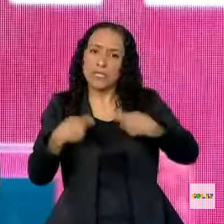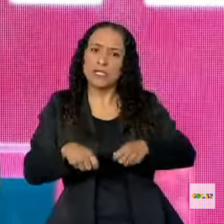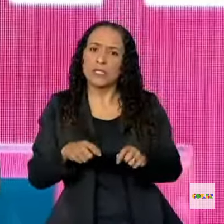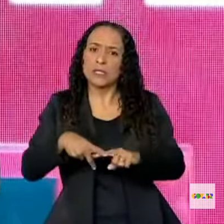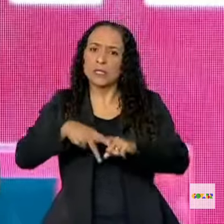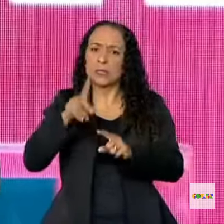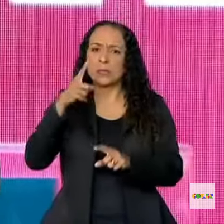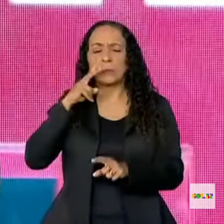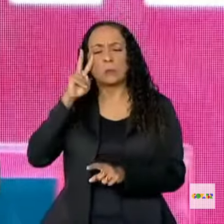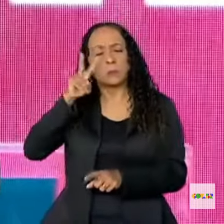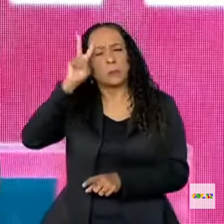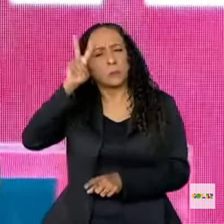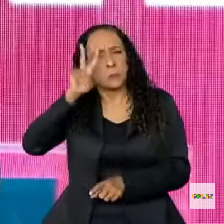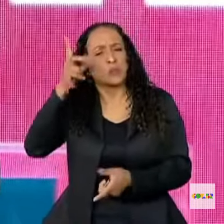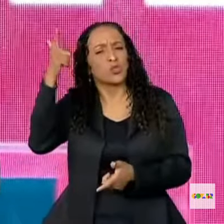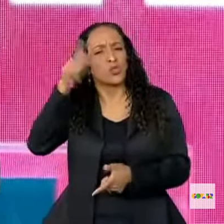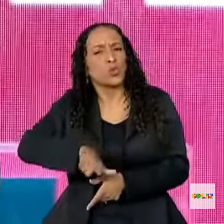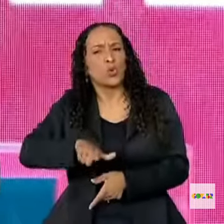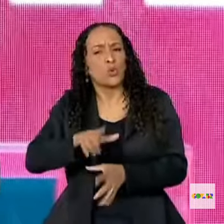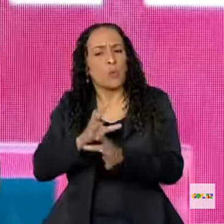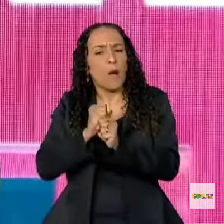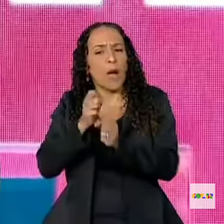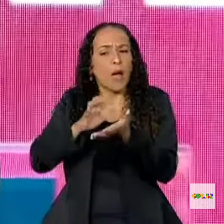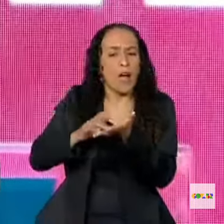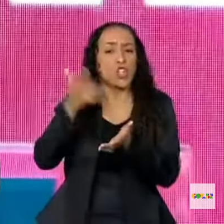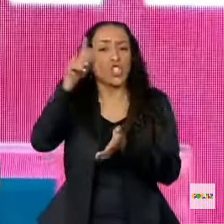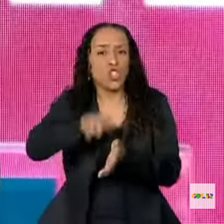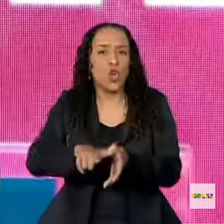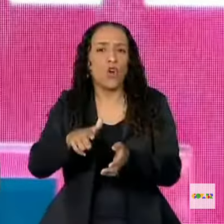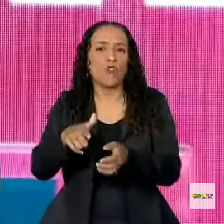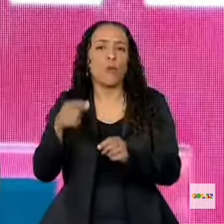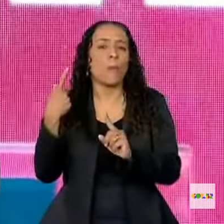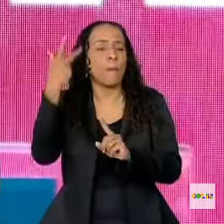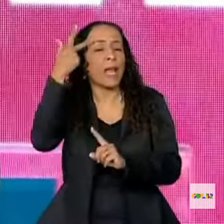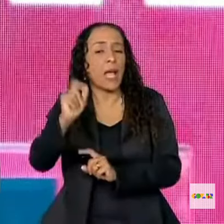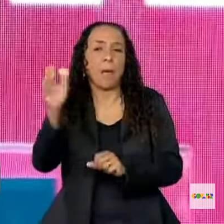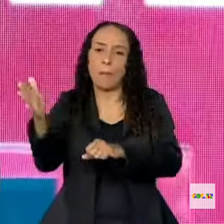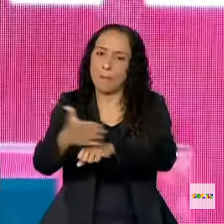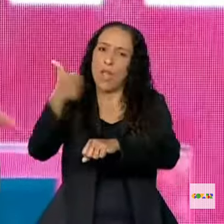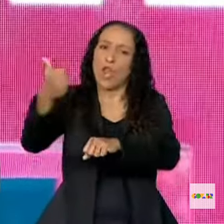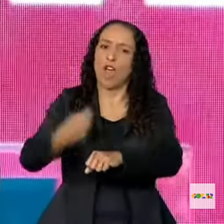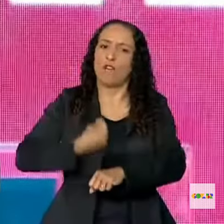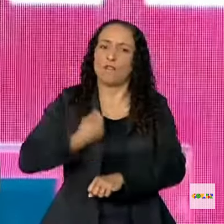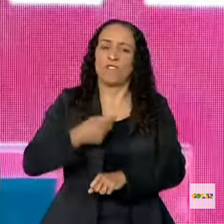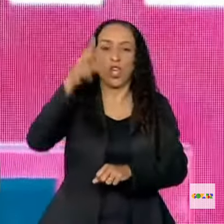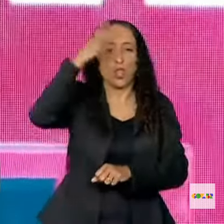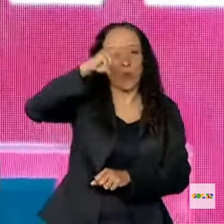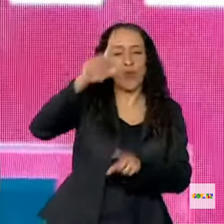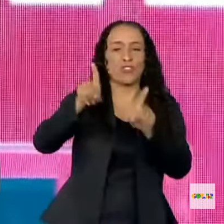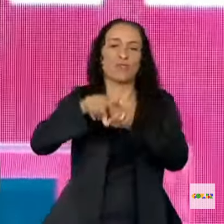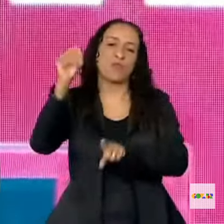seros eit o mais rápido possível para melhorar a